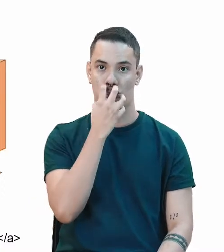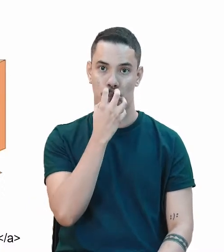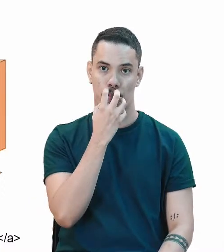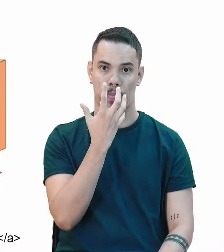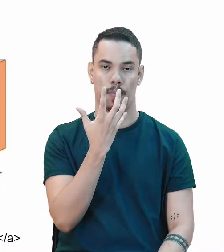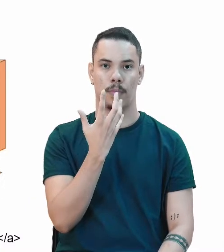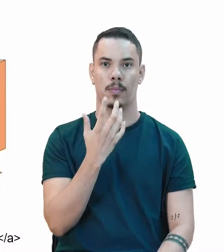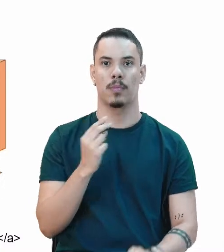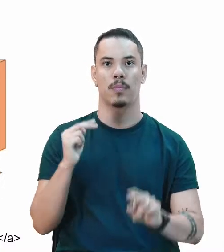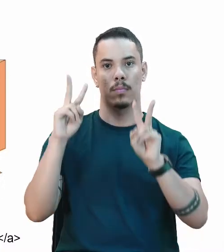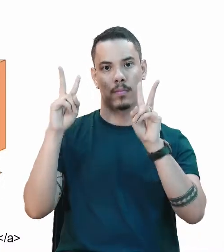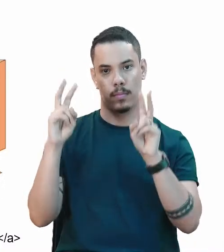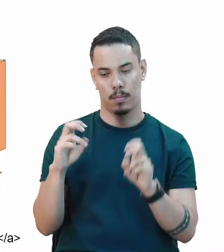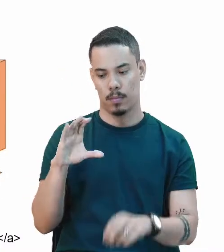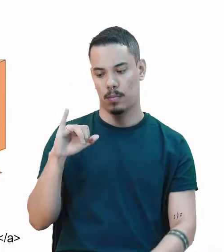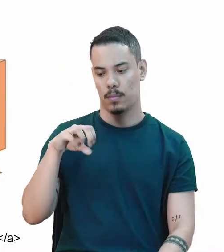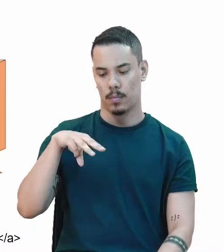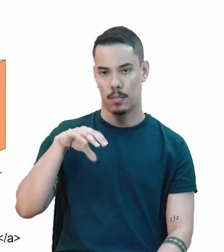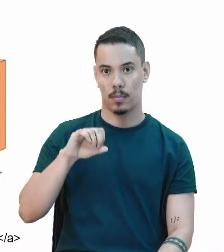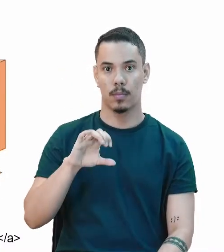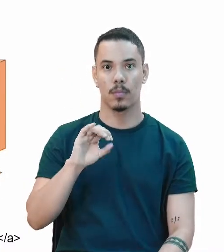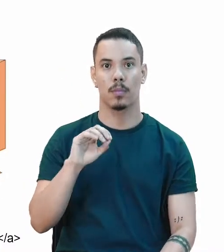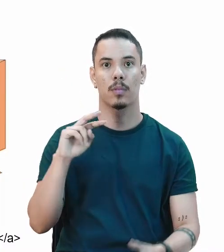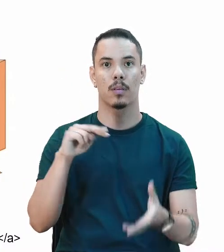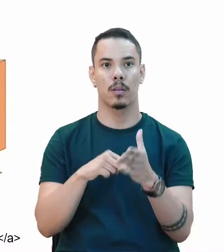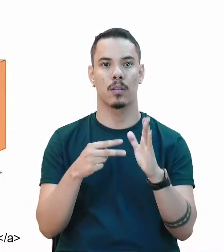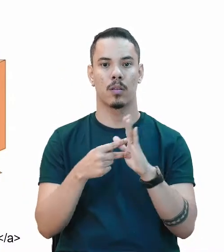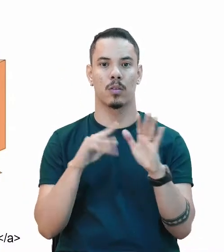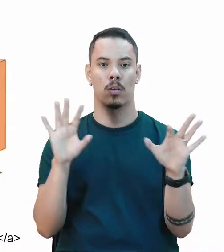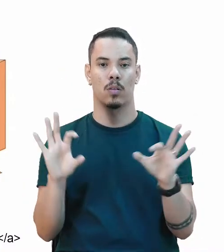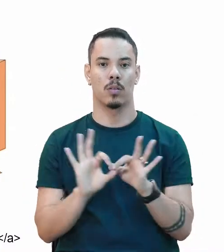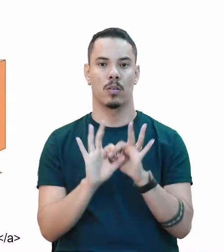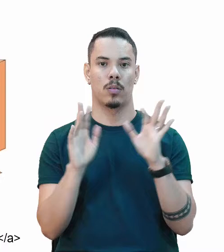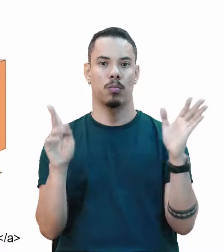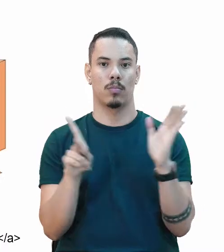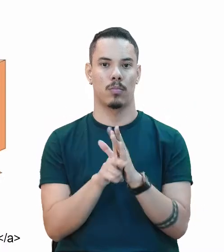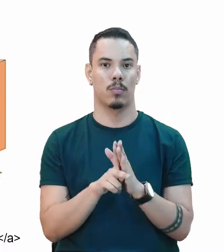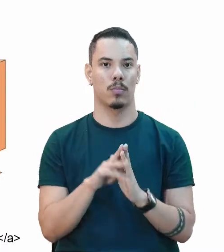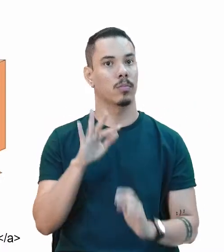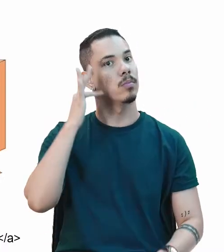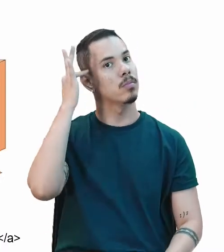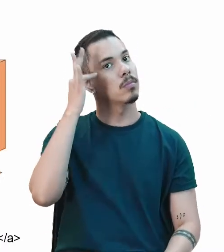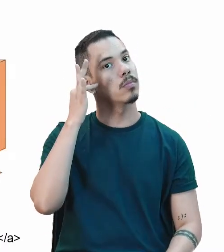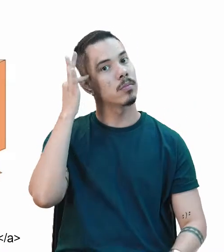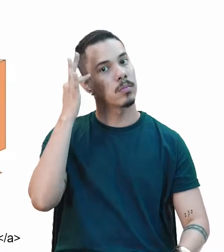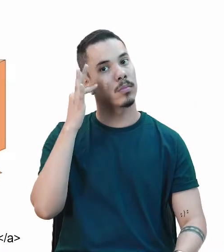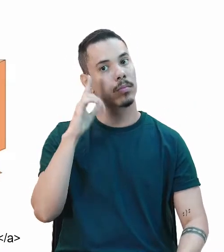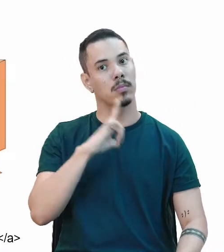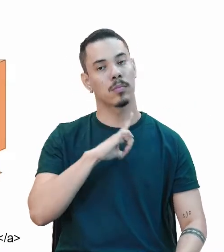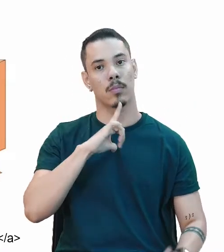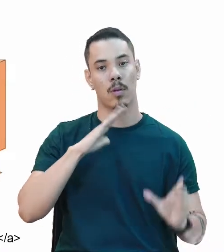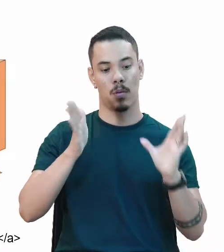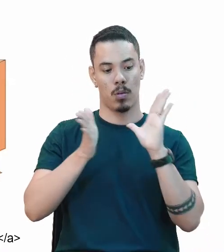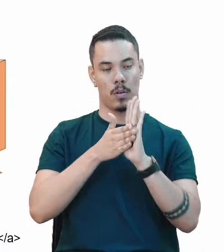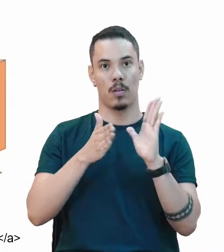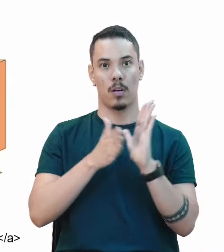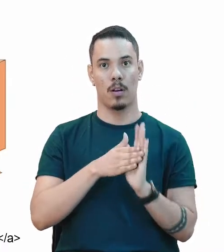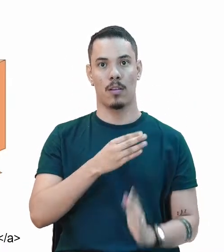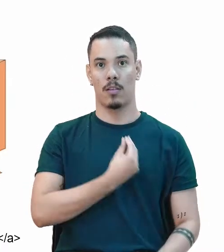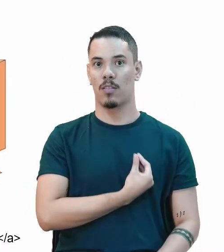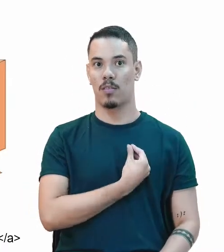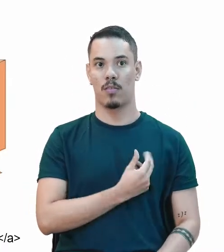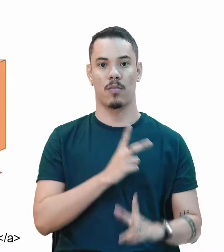cinismo designa a corrente dos filósofos que se propuseram a viver como os cães